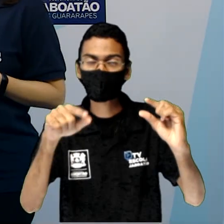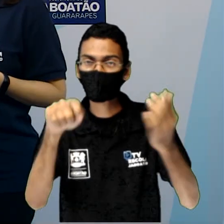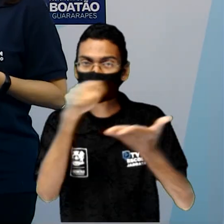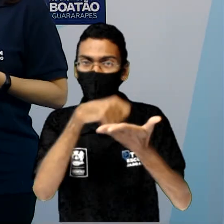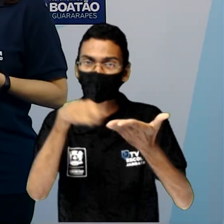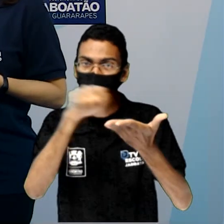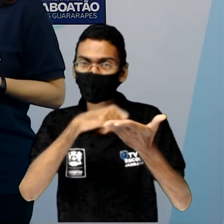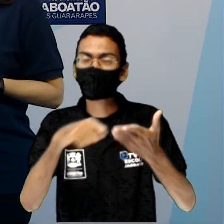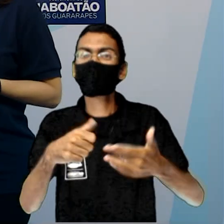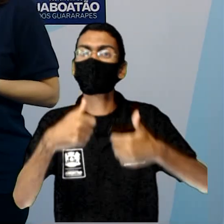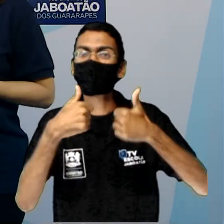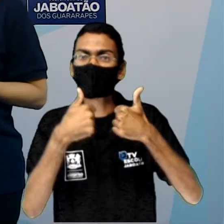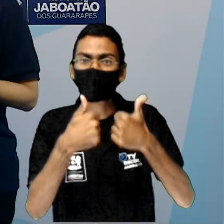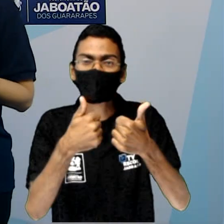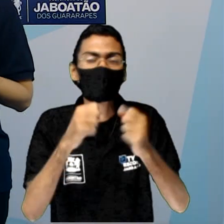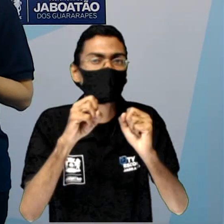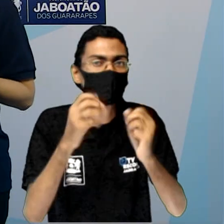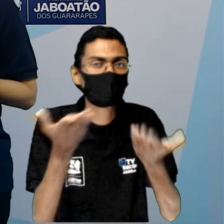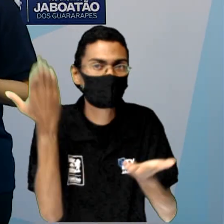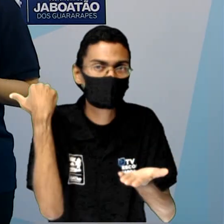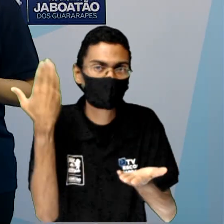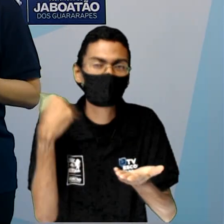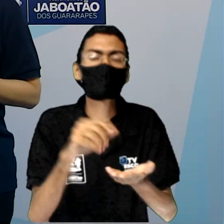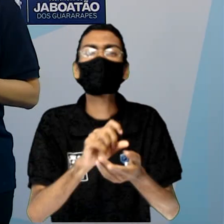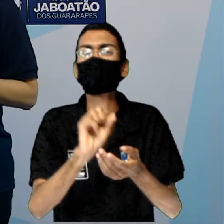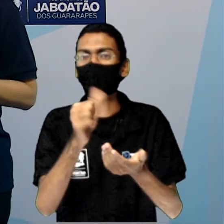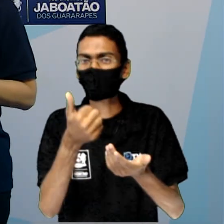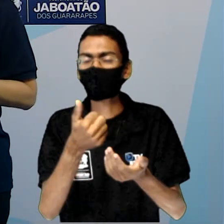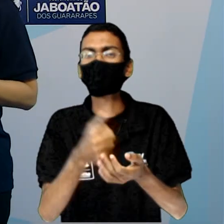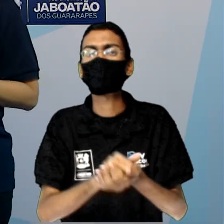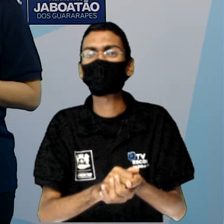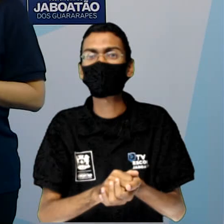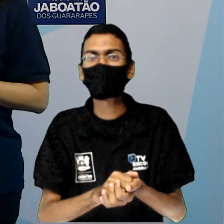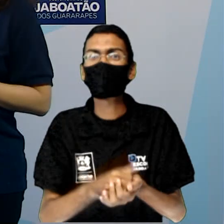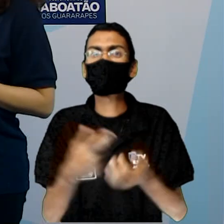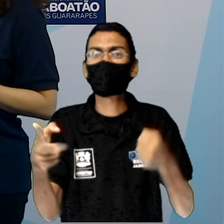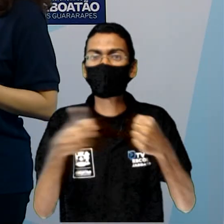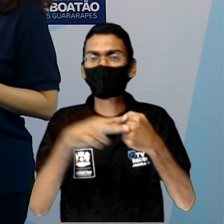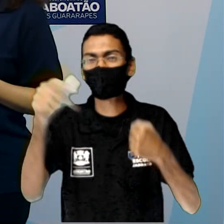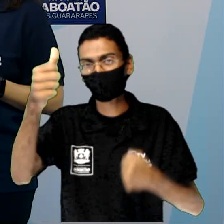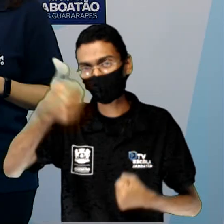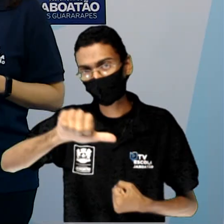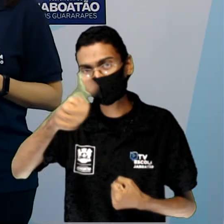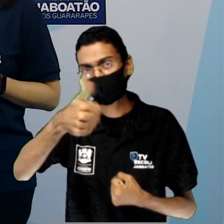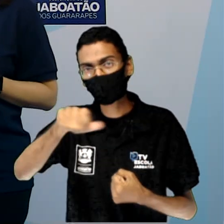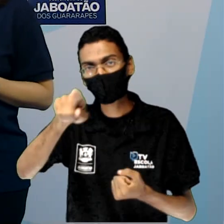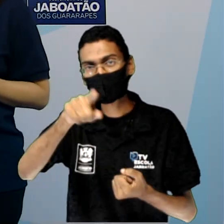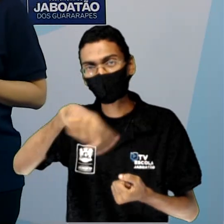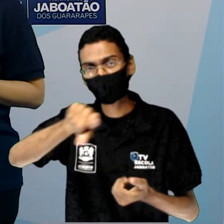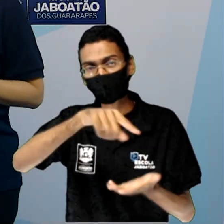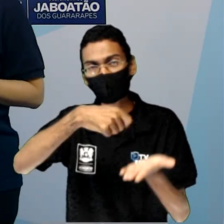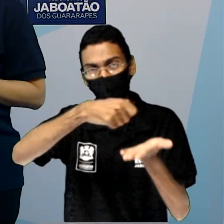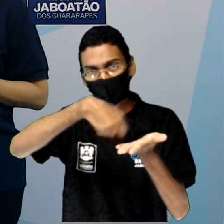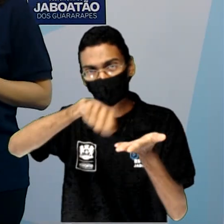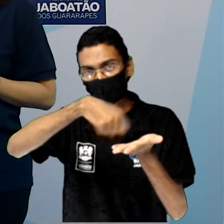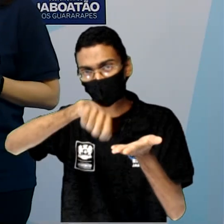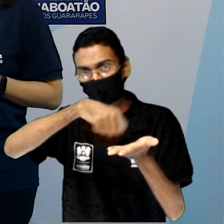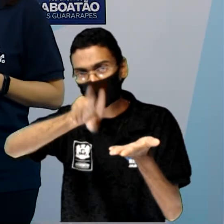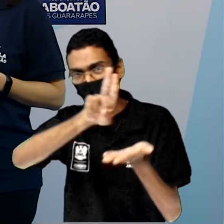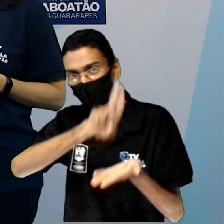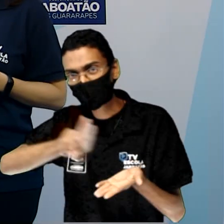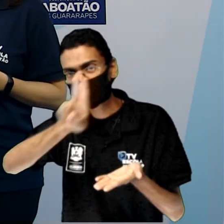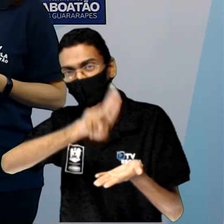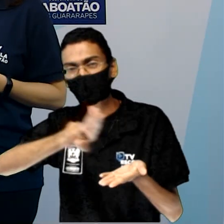na forma afirmativa, no passado, dos verbos regulares. E vocês vão reescrever usando